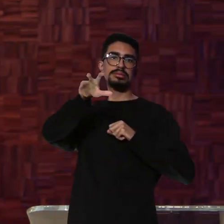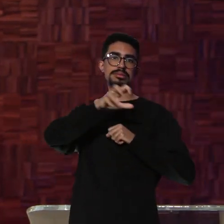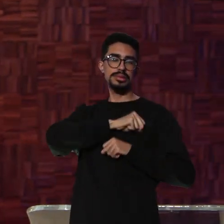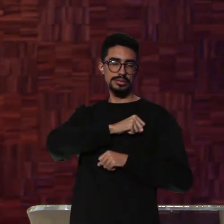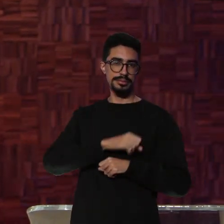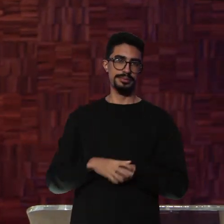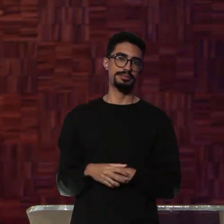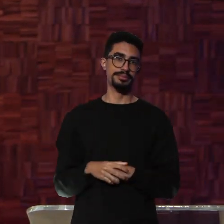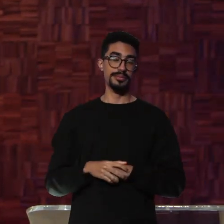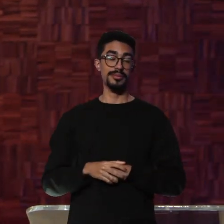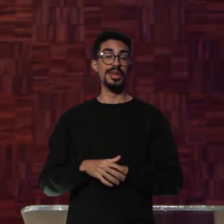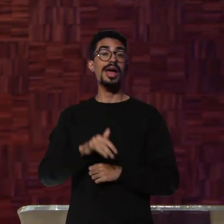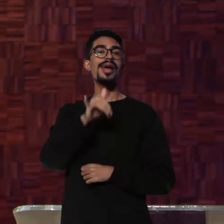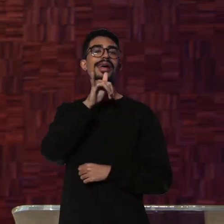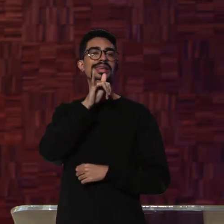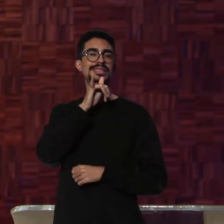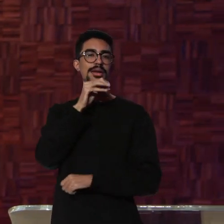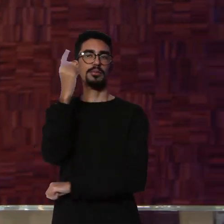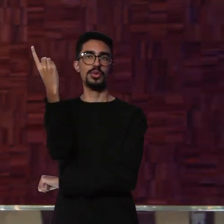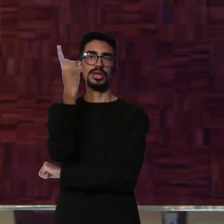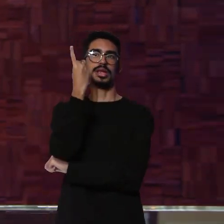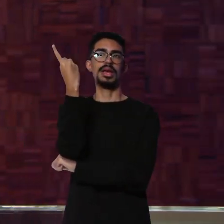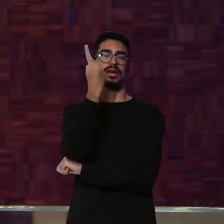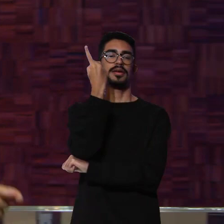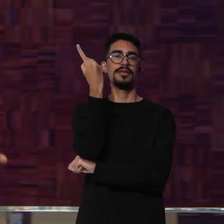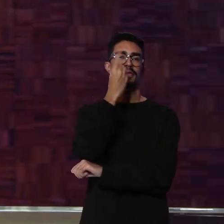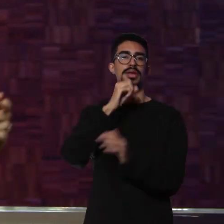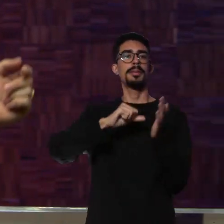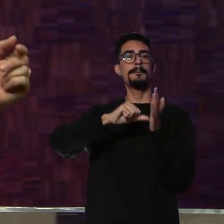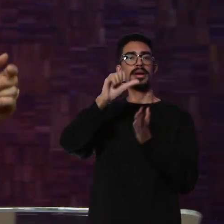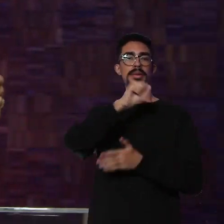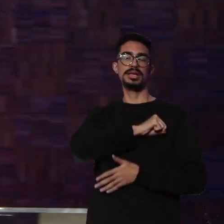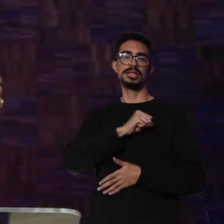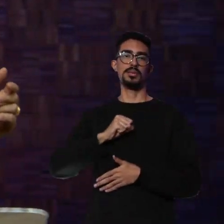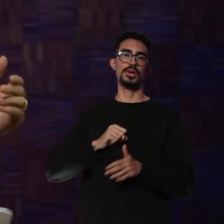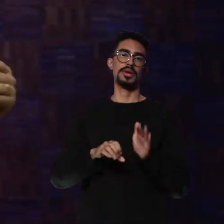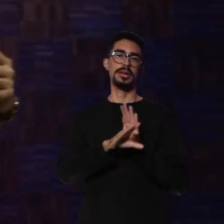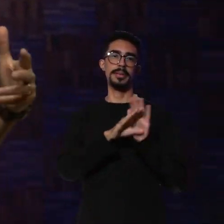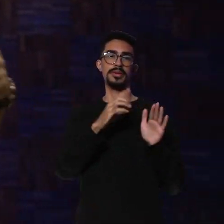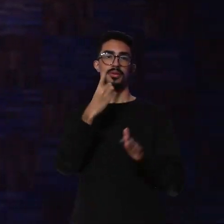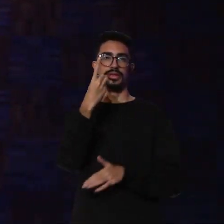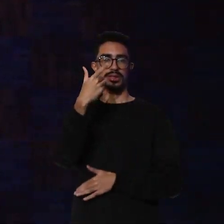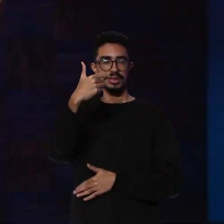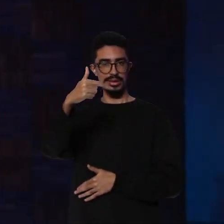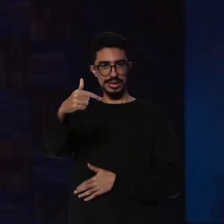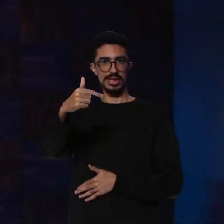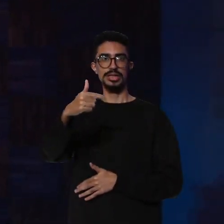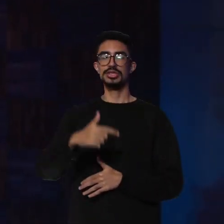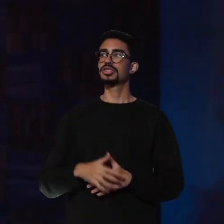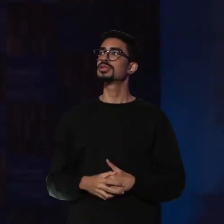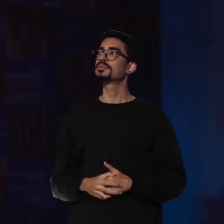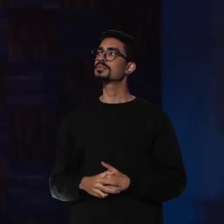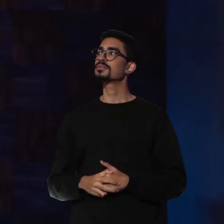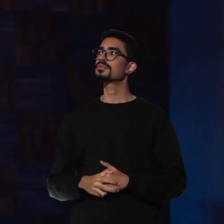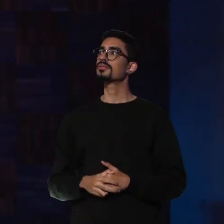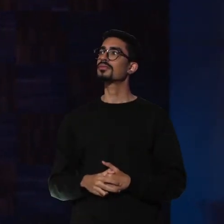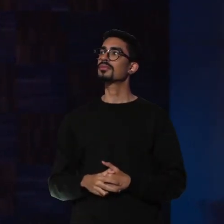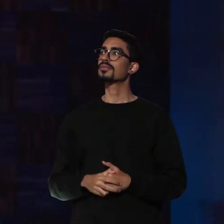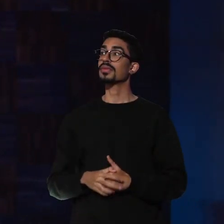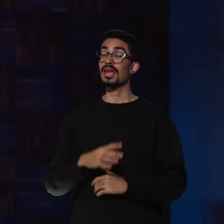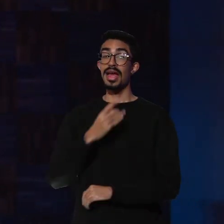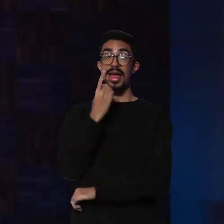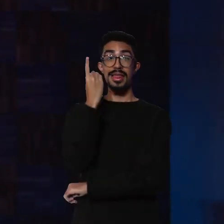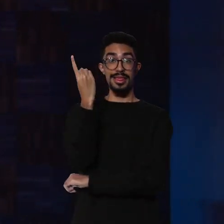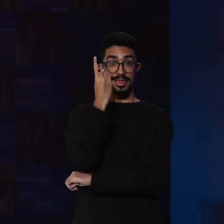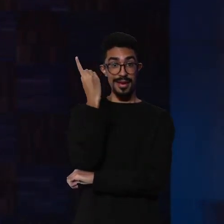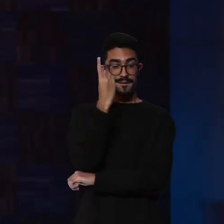Por exemplo, Davi, 1 Samuel capítulo 17, quando estava fugindo, um pouquinho mais para frente, perdão, estava fugindo